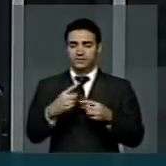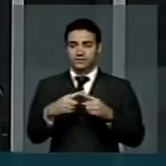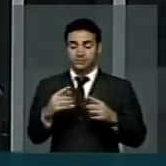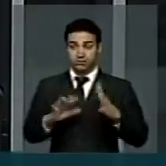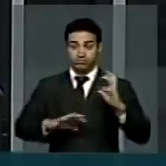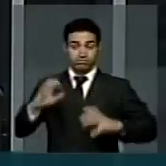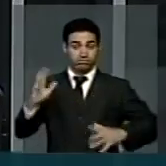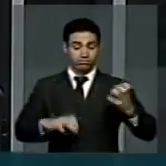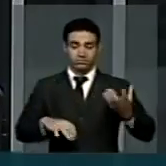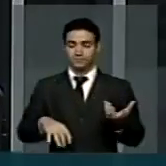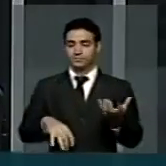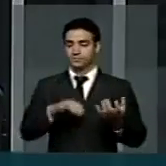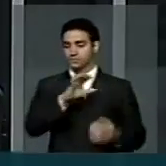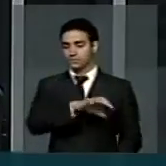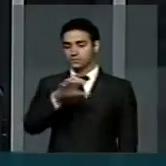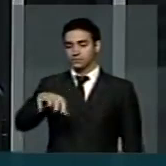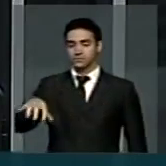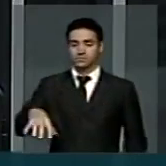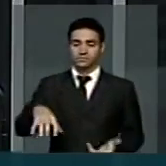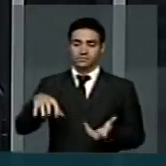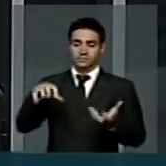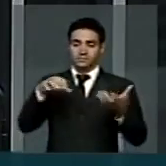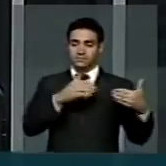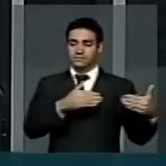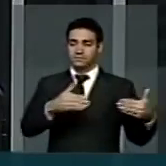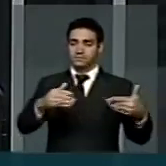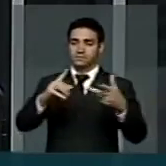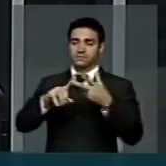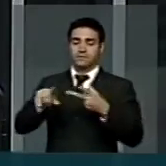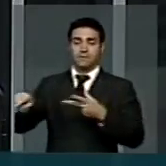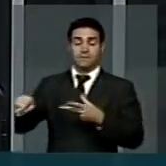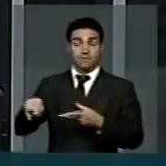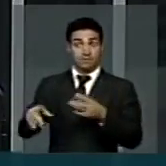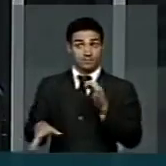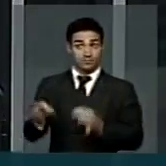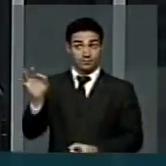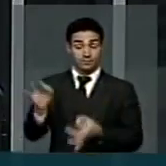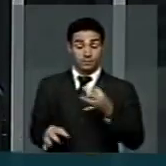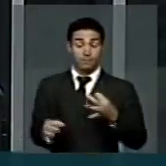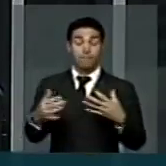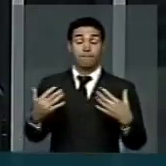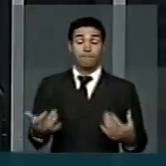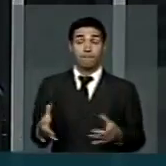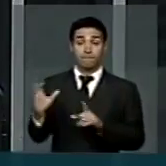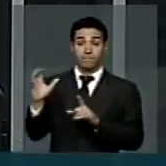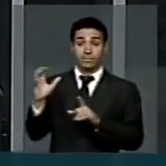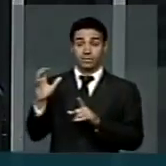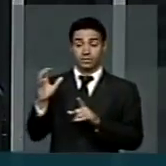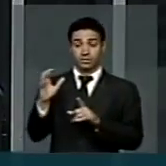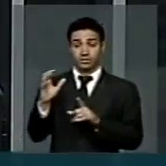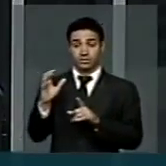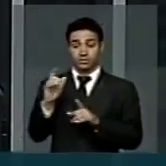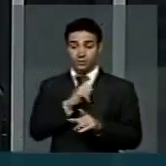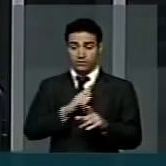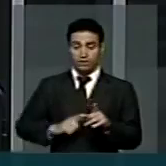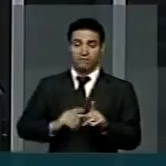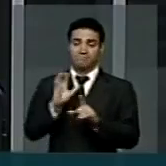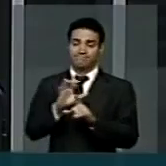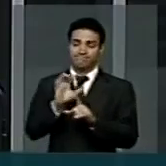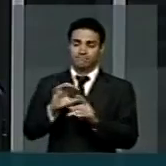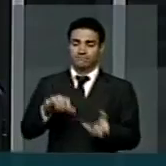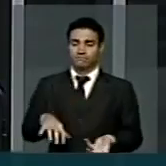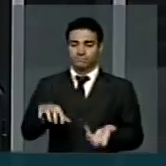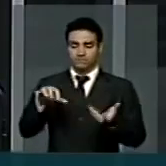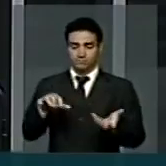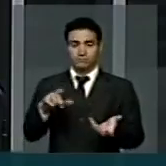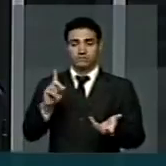ânimos entre os poderes. As interferências do governo no Congresso Nacional são bem conhecidas e a face mais podre desta